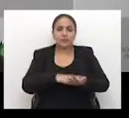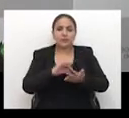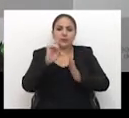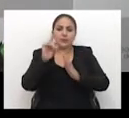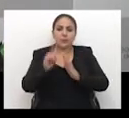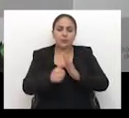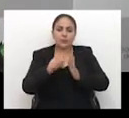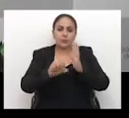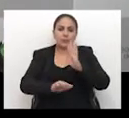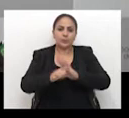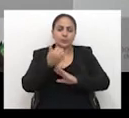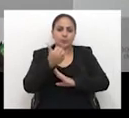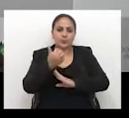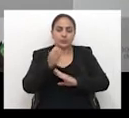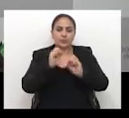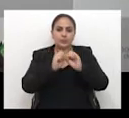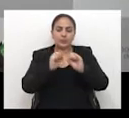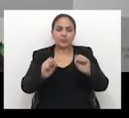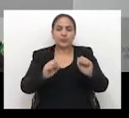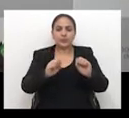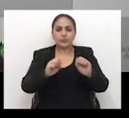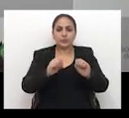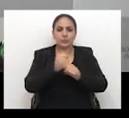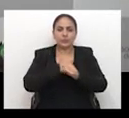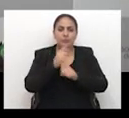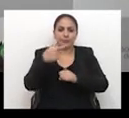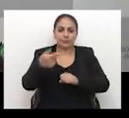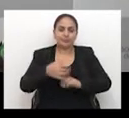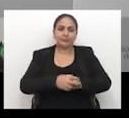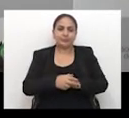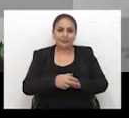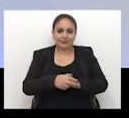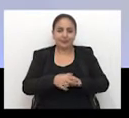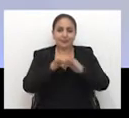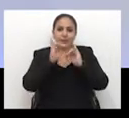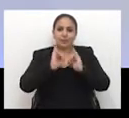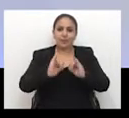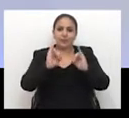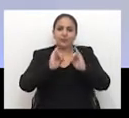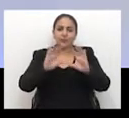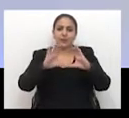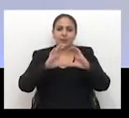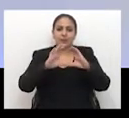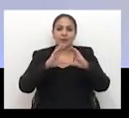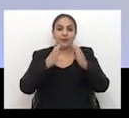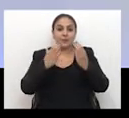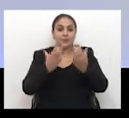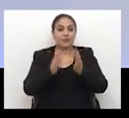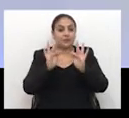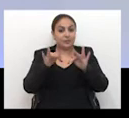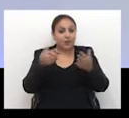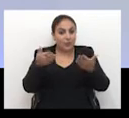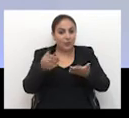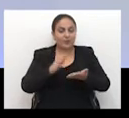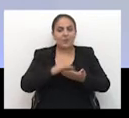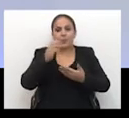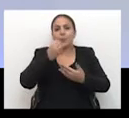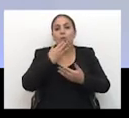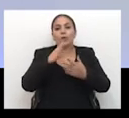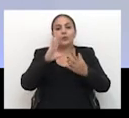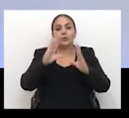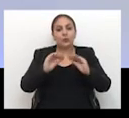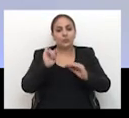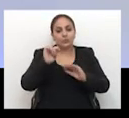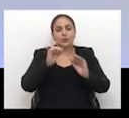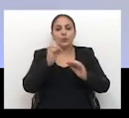a partir do primeiro do primeiro semestre do próximo ano eo jornal da câmara termina aqui uma